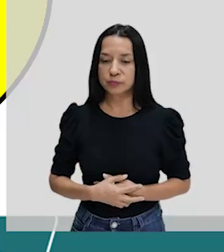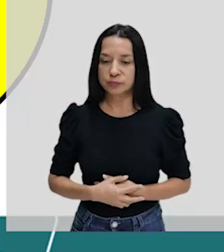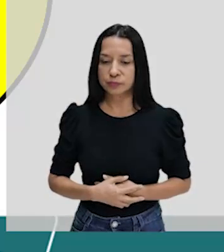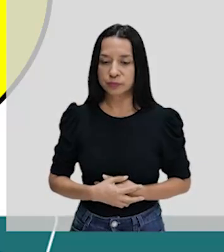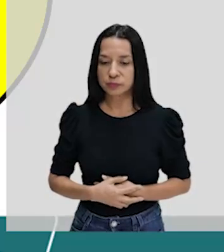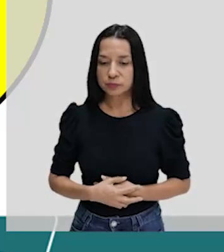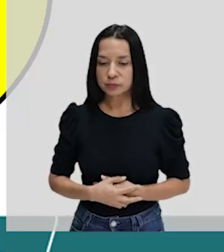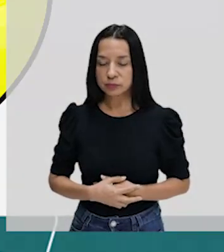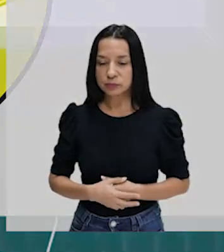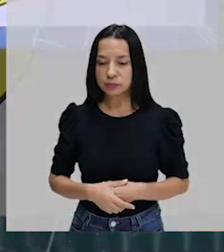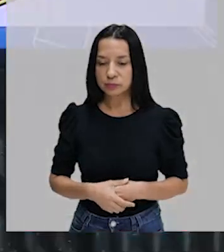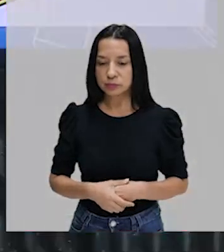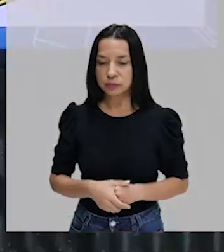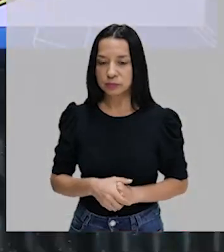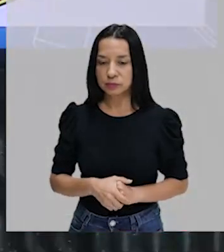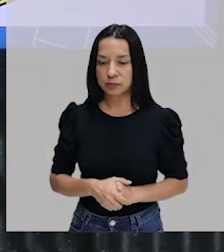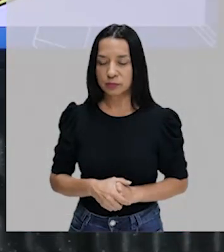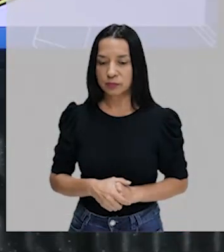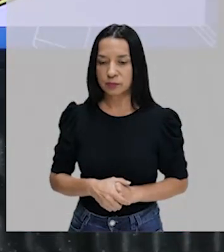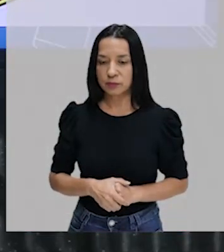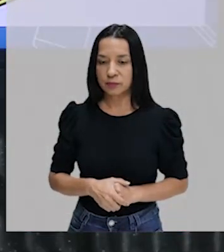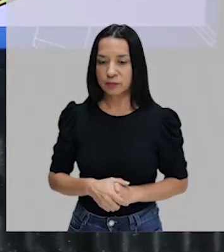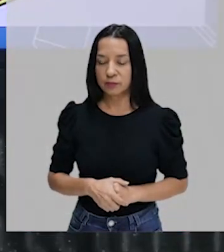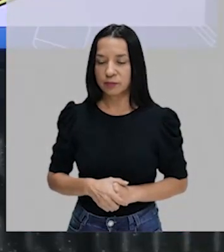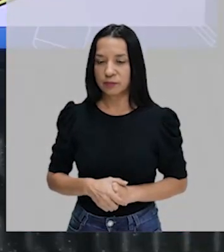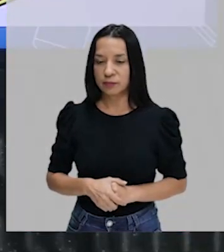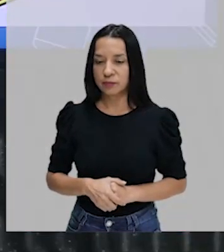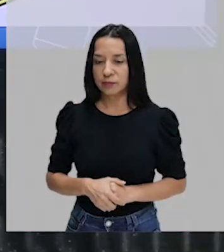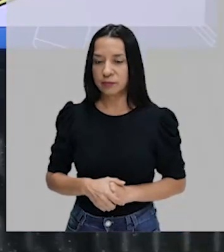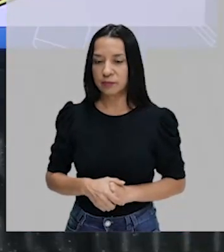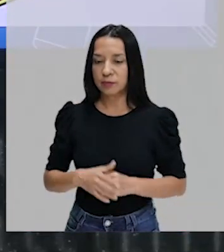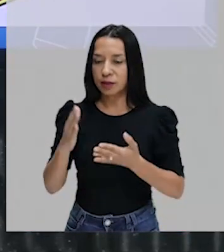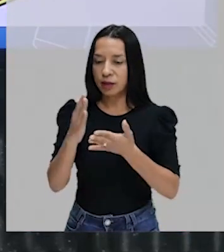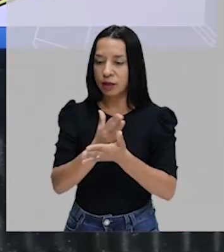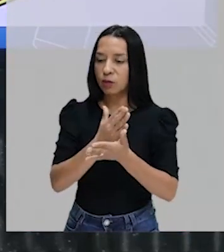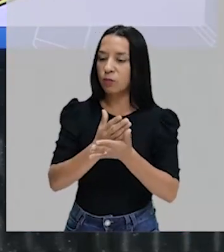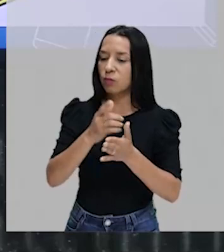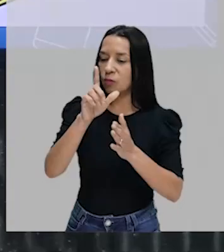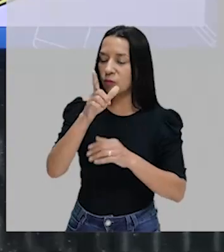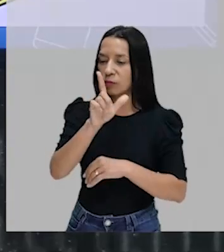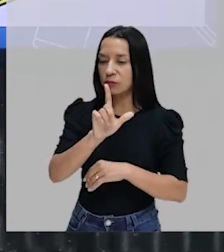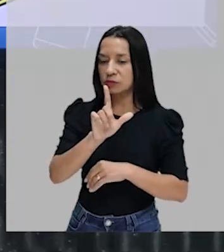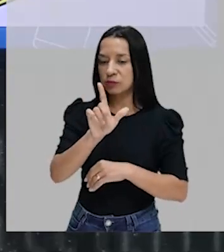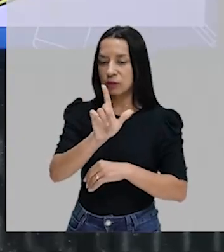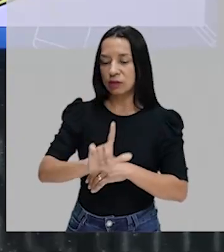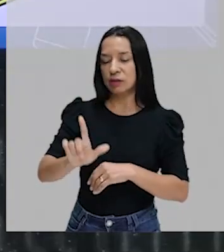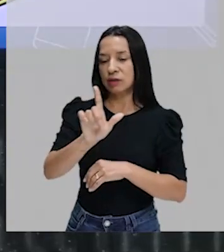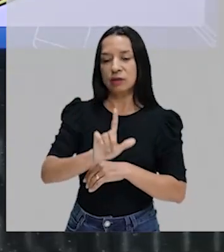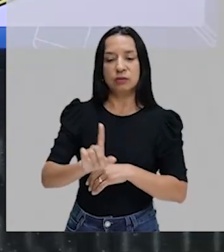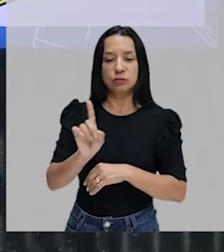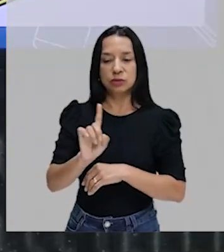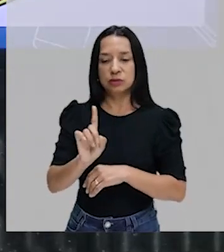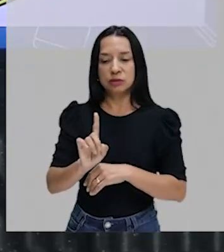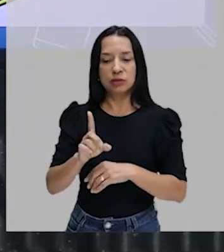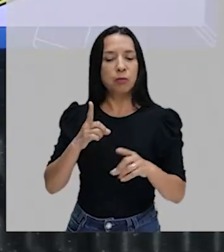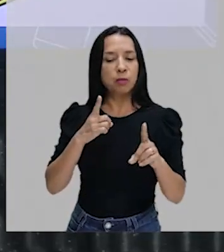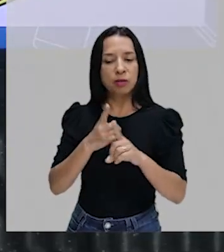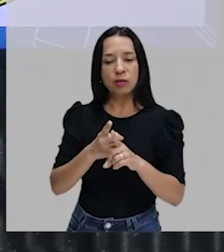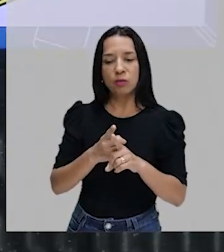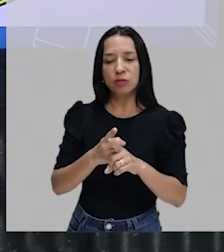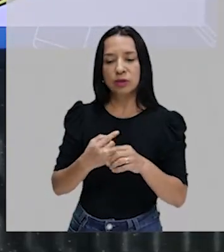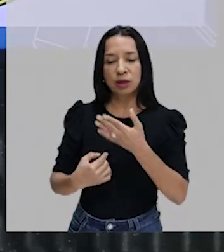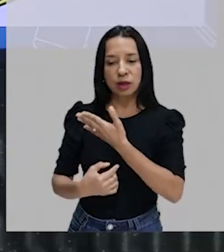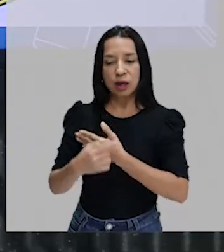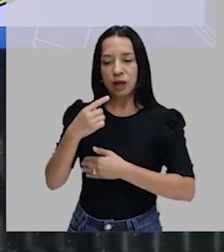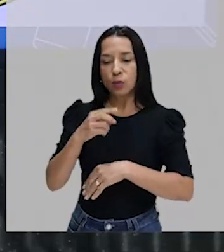o microciclo e a sessão de treinamento. Em algumas literaturas vocês não irão encontrar a sessão de